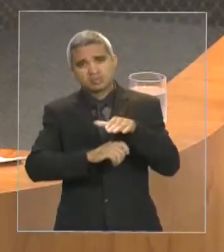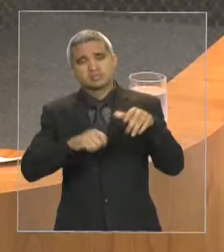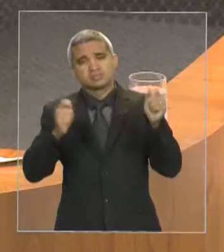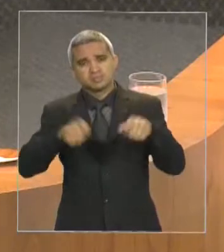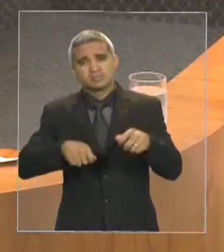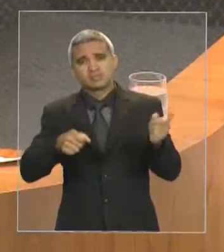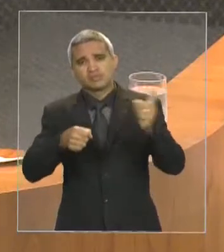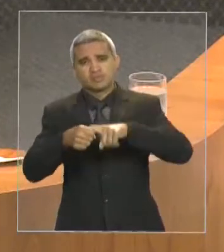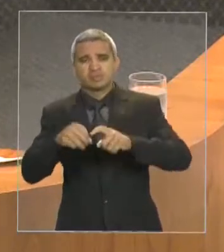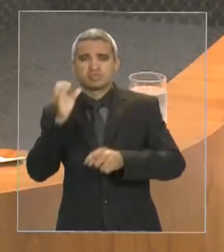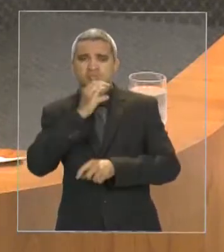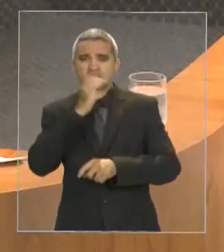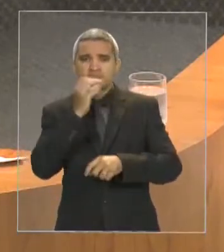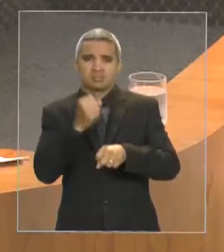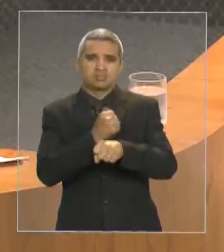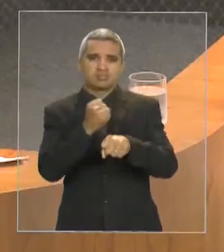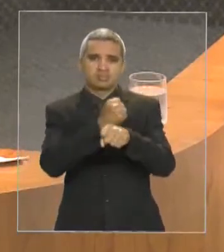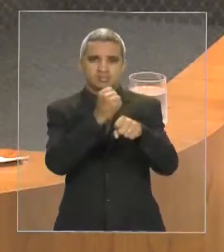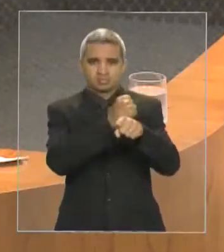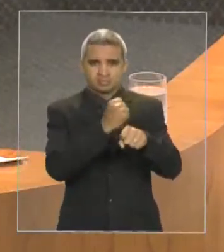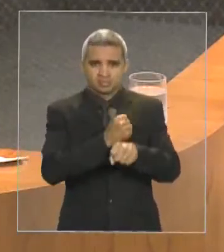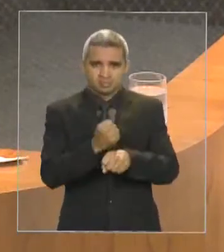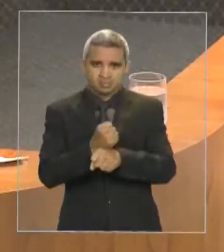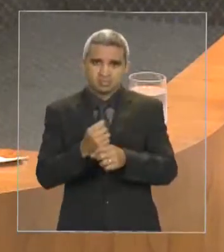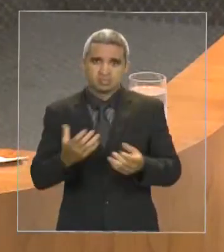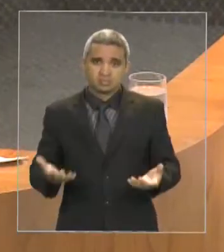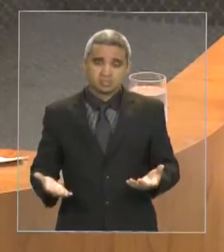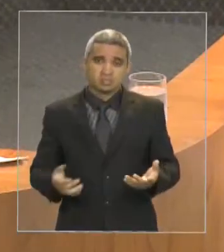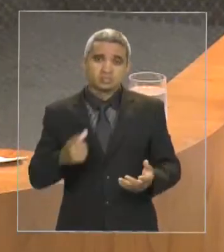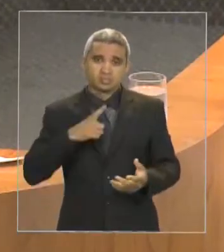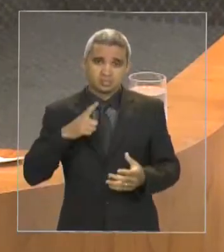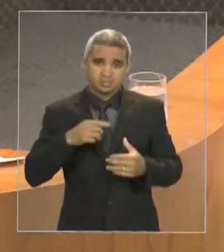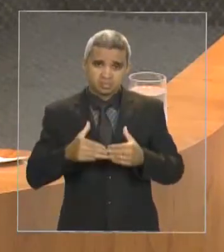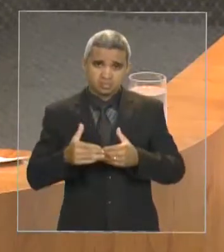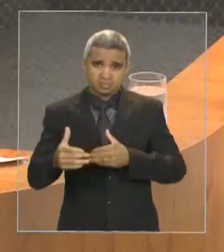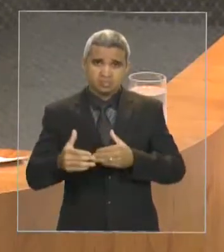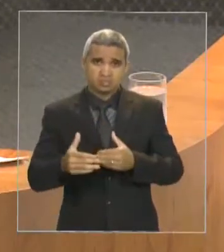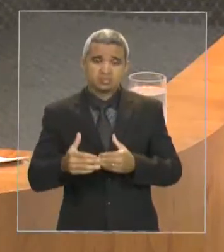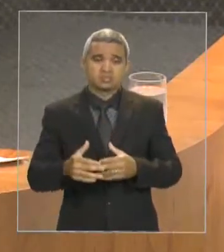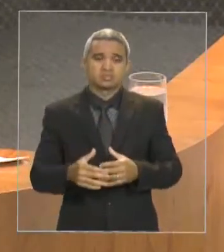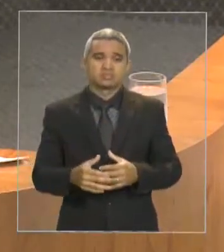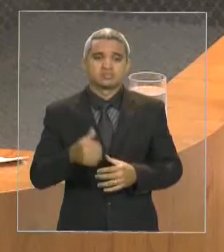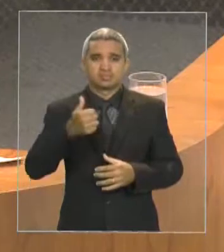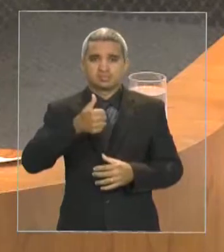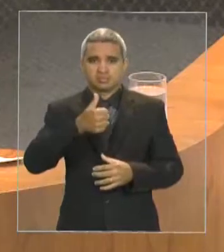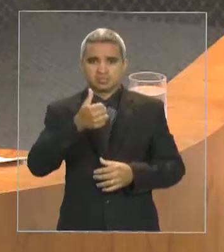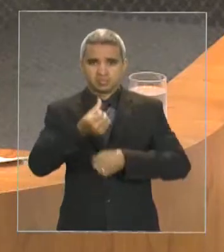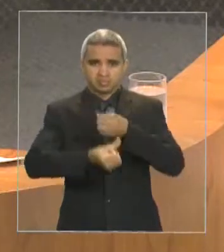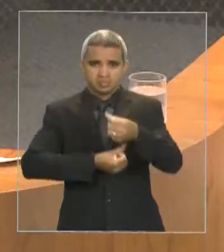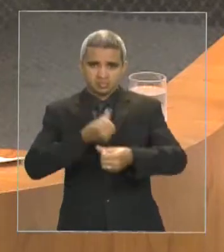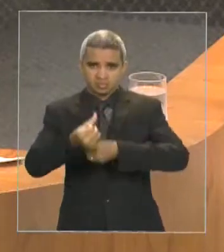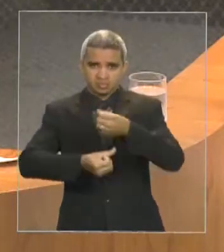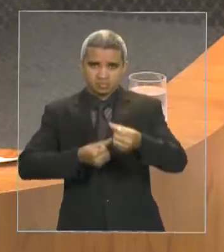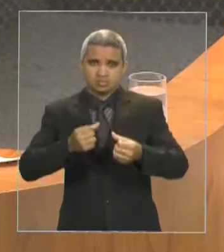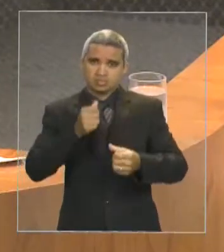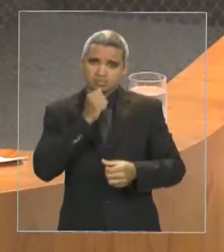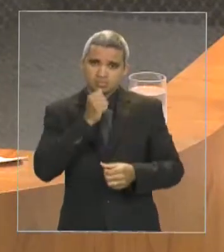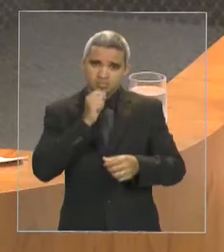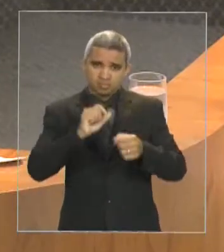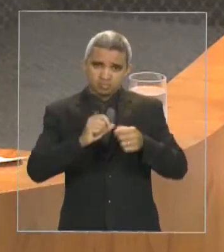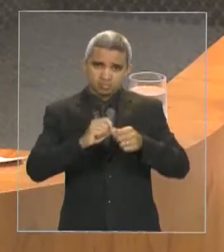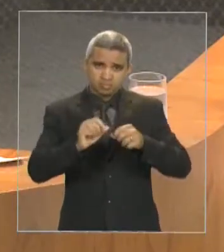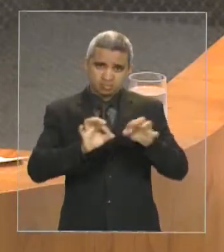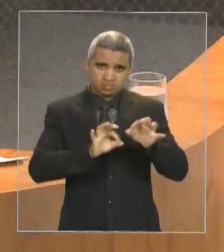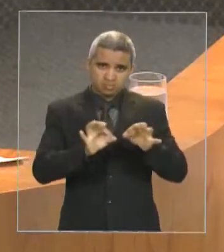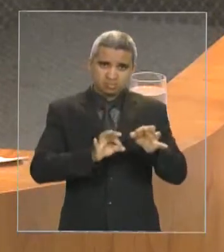Levantamentos feitos para serem realizados ainda nesse primeiro semestre. O governo também tem uma proposta muito interessante dentro da Escola Digna,